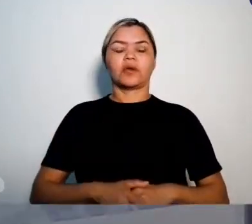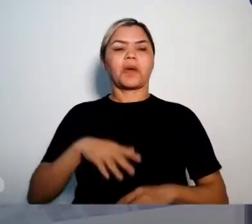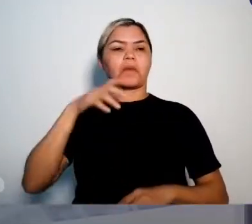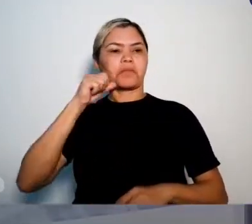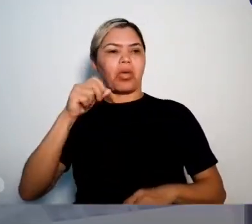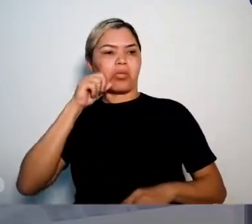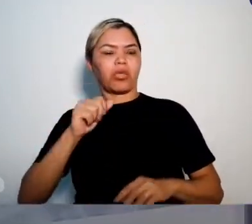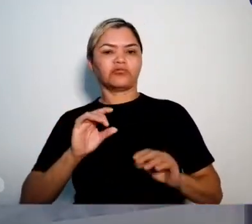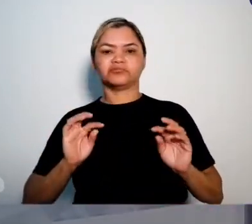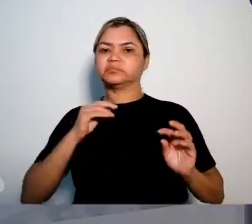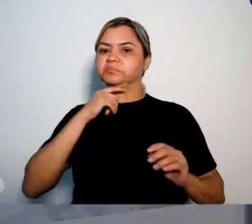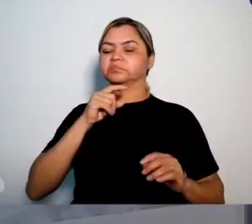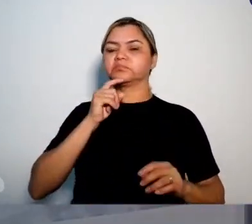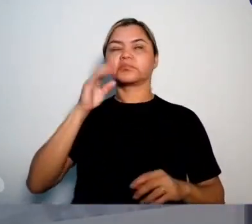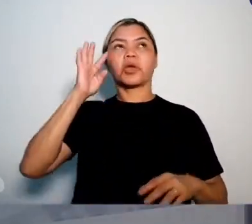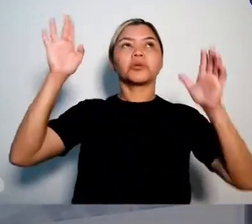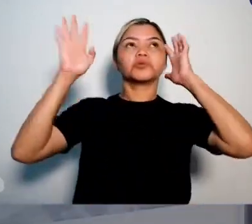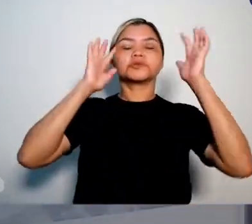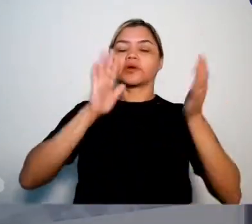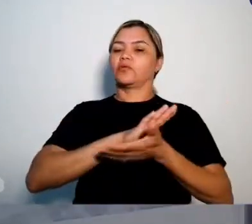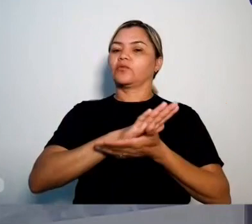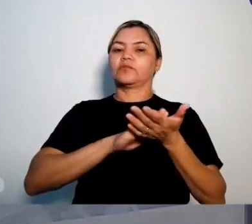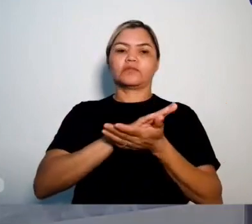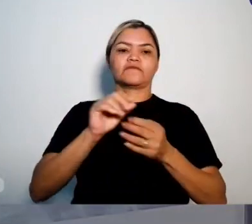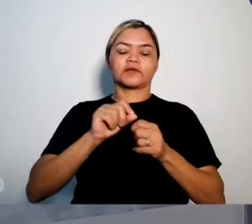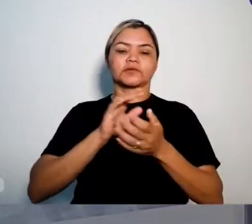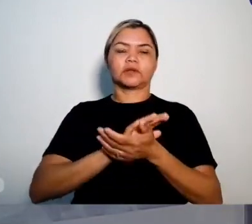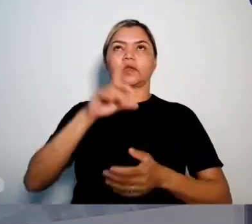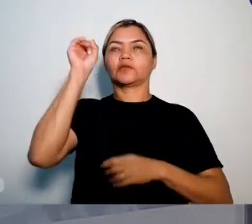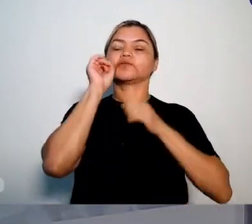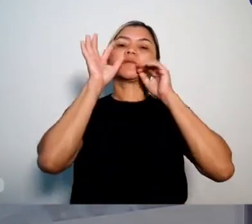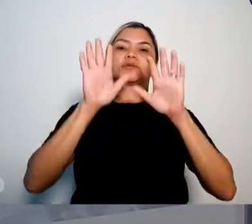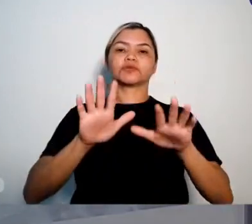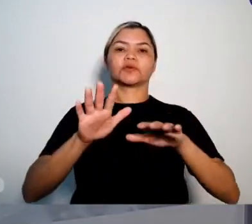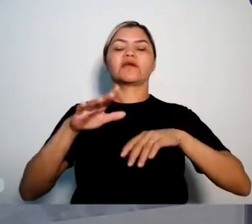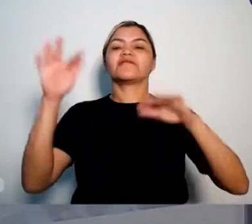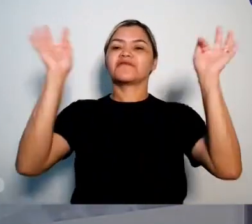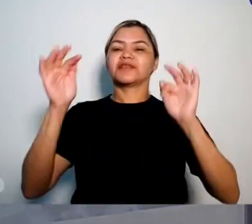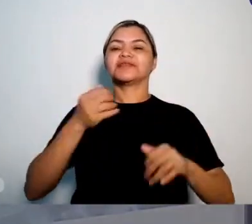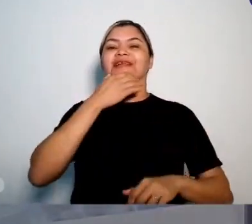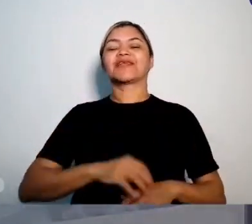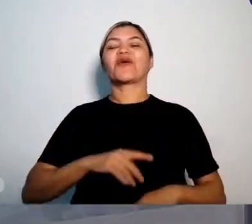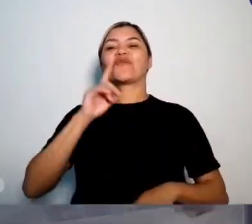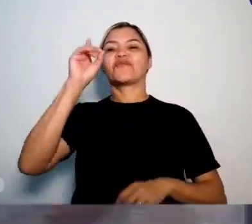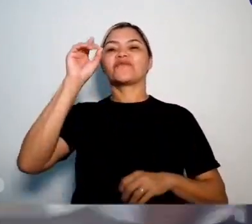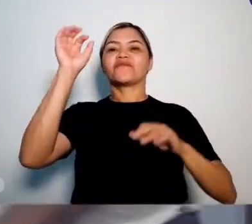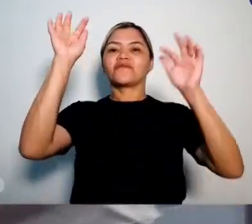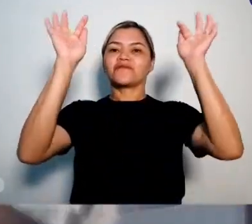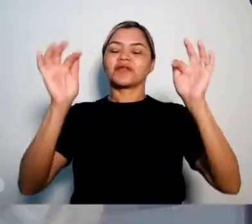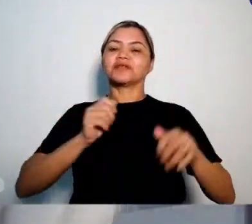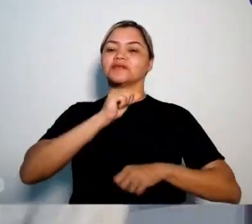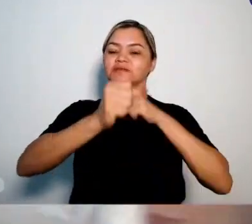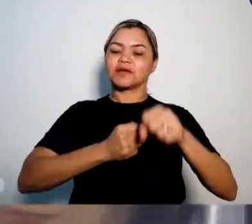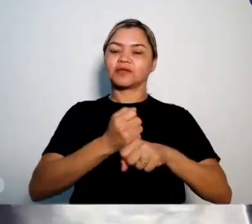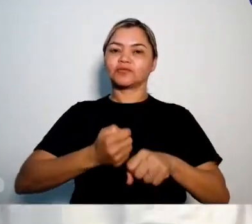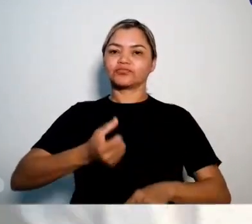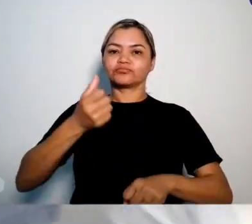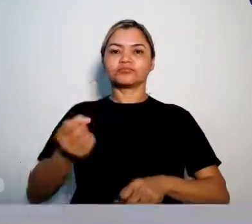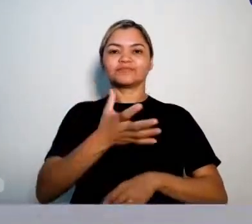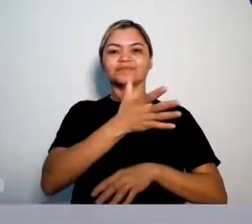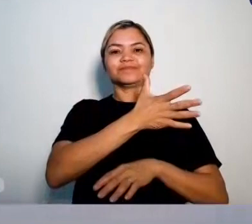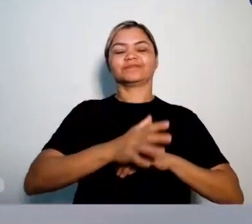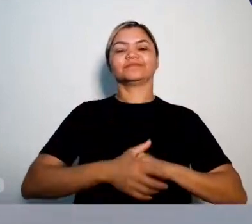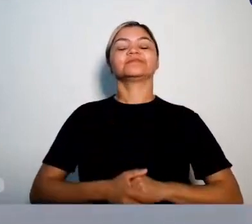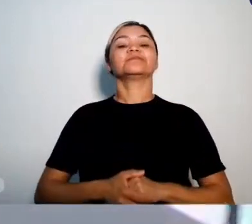ninguém. Ilusão eu não faço, tá bom? Deus abençoe. Feliz Natal e feliz Ano Novo. Próxima vereadora,